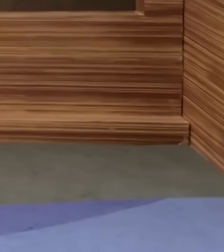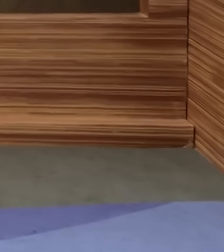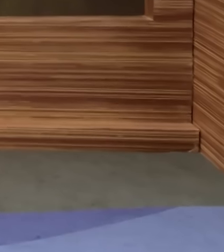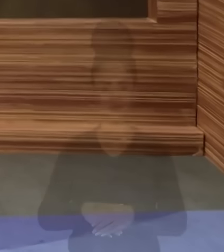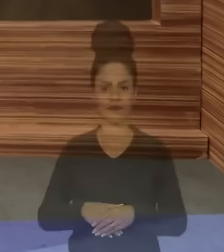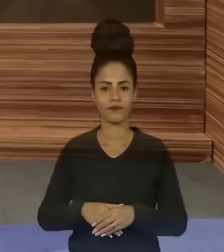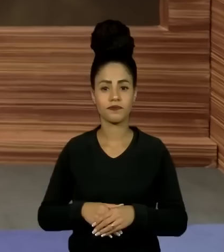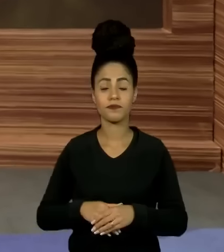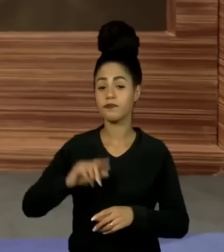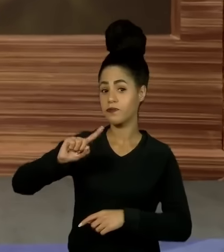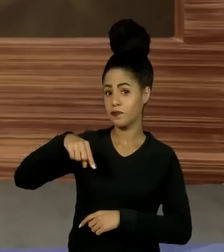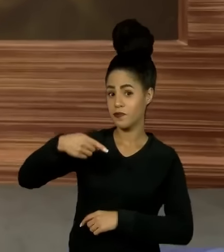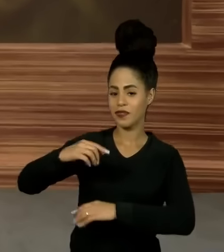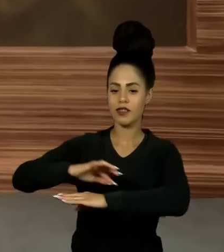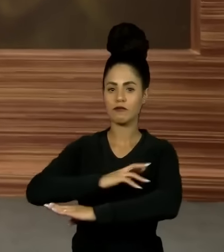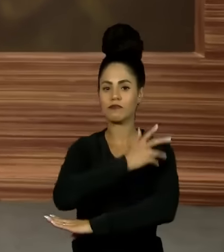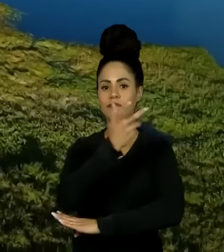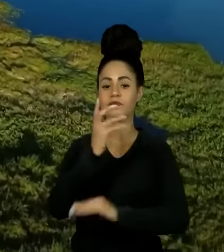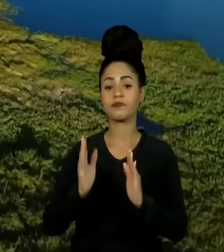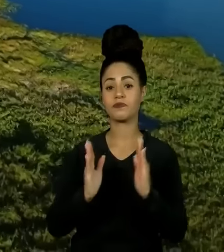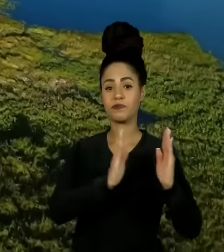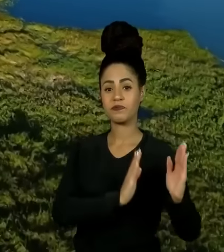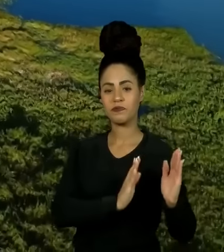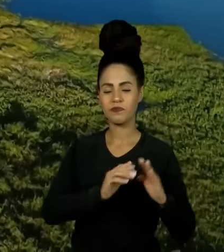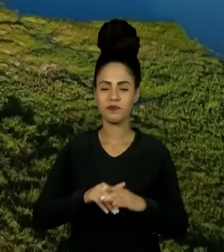E logo, logo, aqui no Repórter Eco.